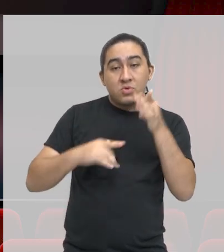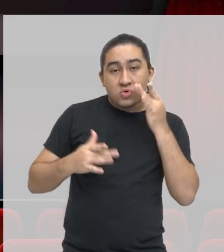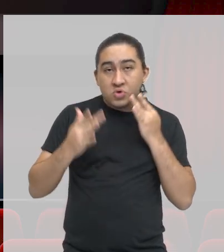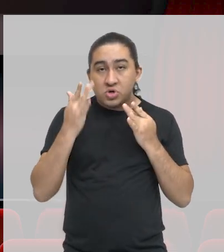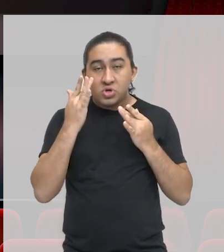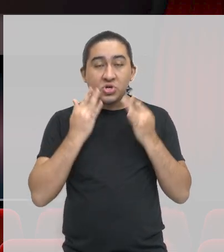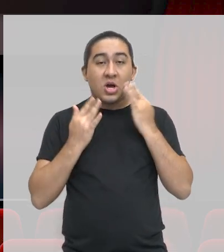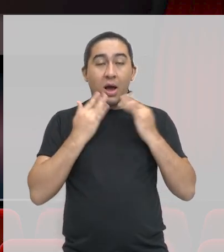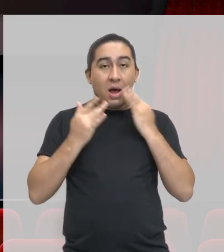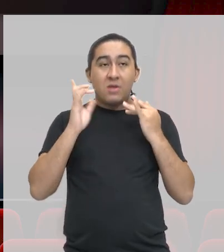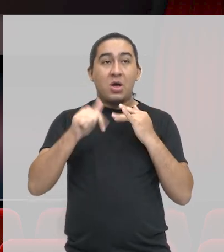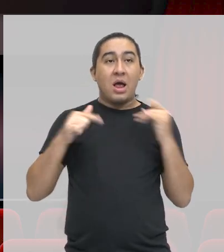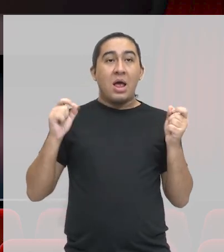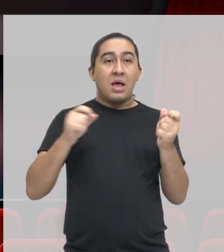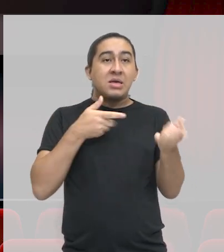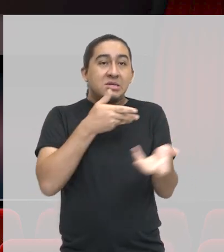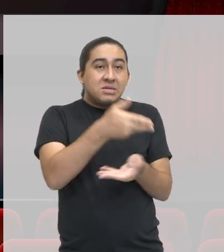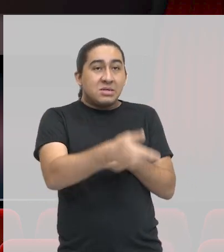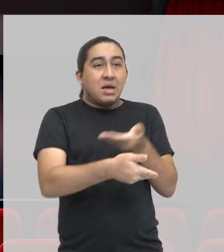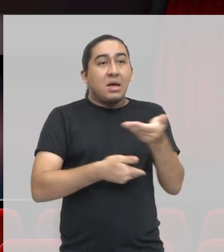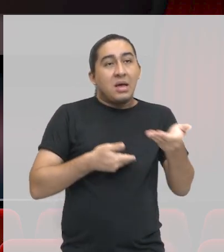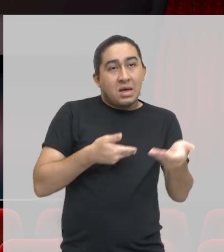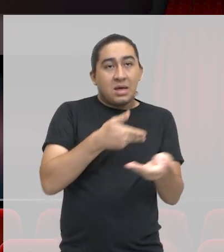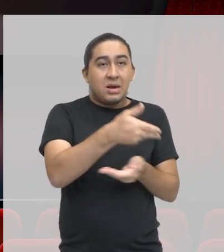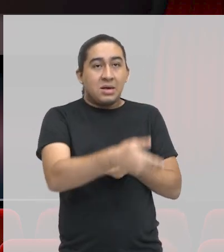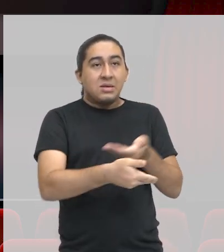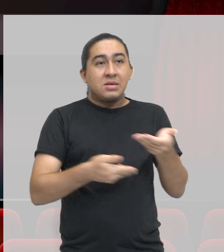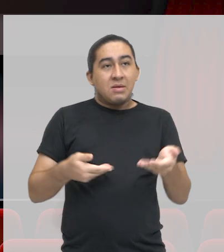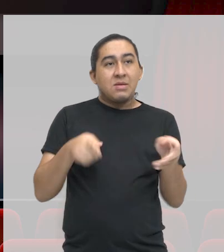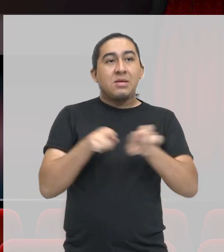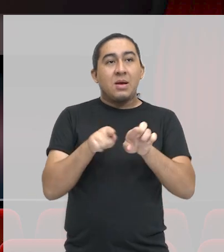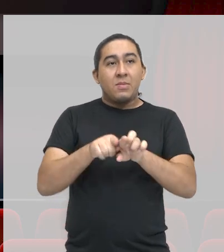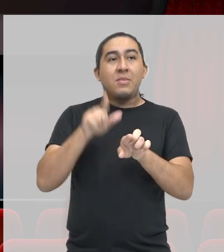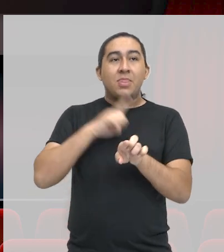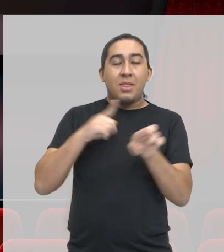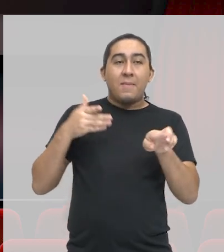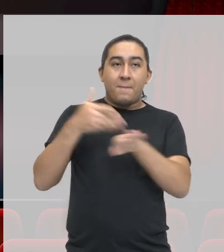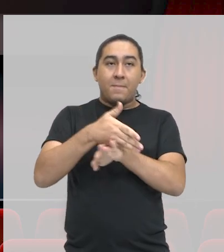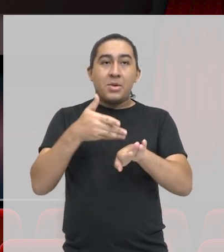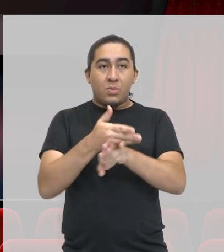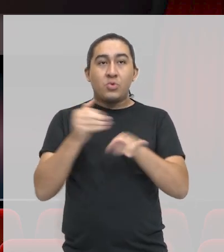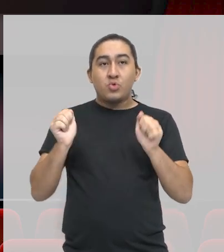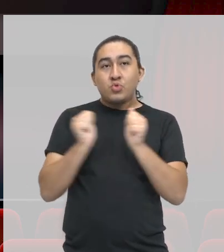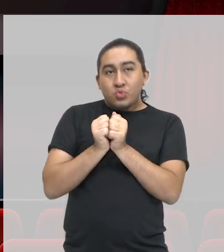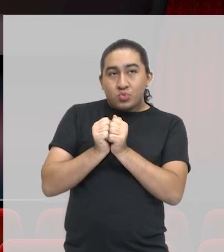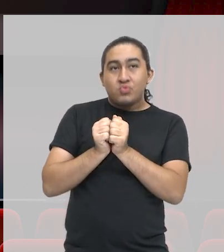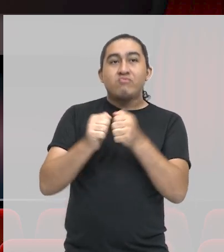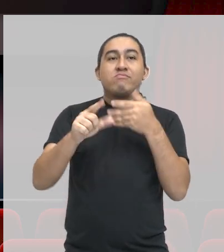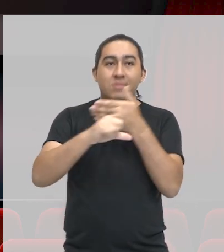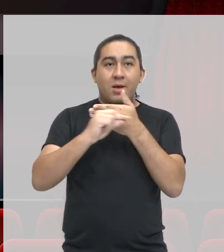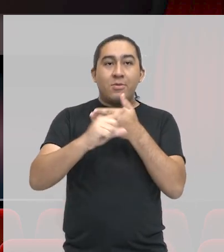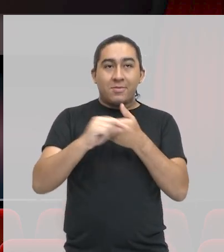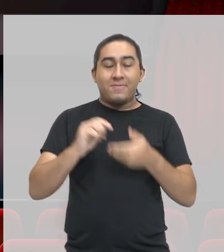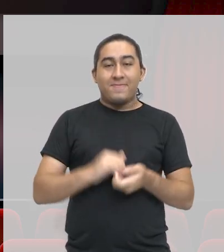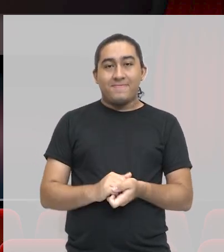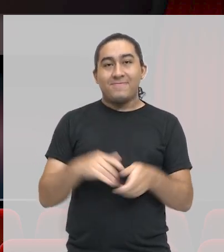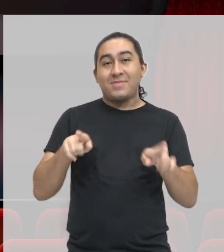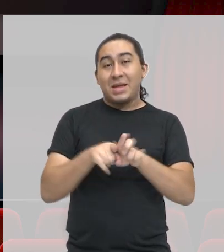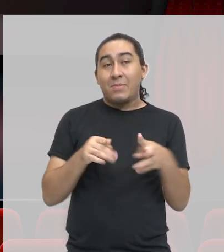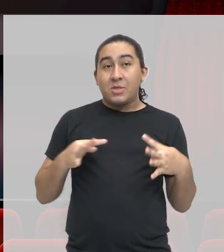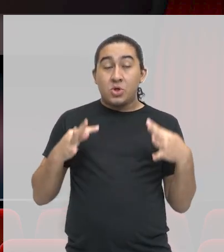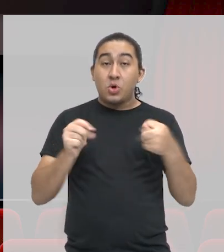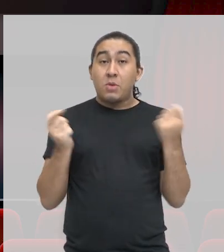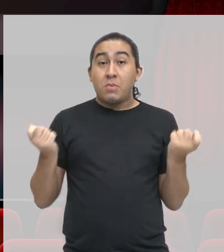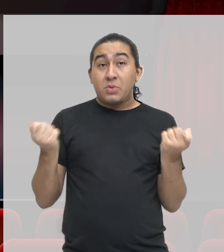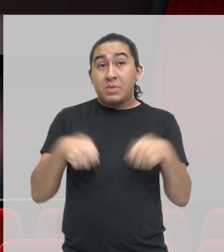público participa do teatro juntamente com os atores. Então, todas as formas de arte tiveram